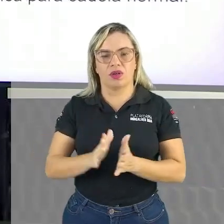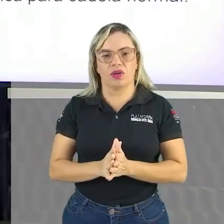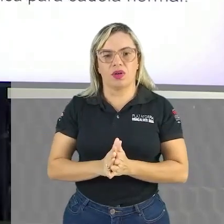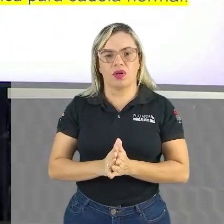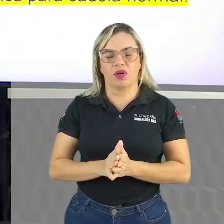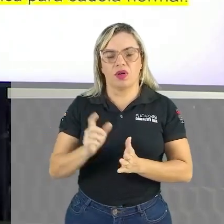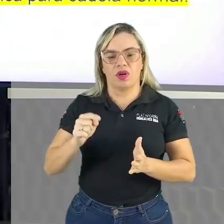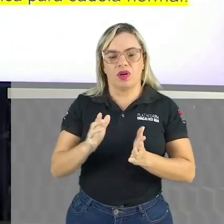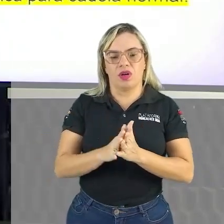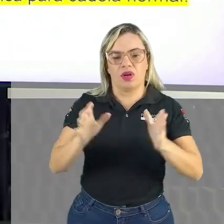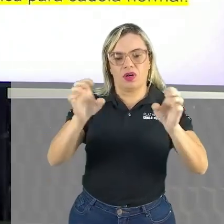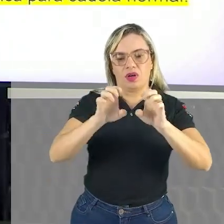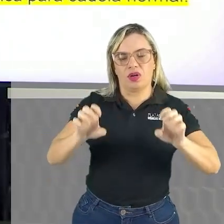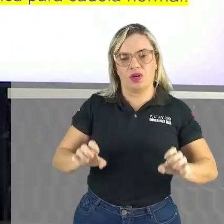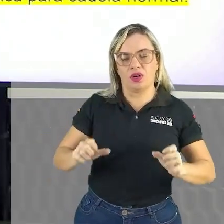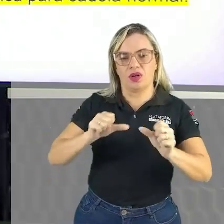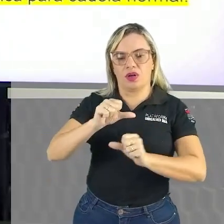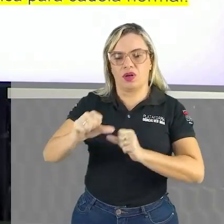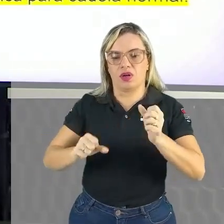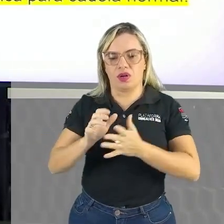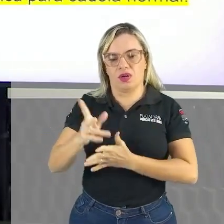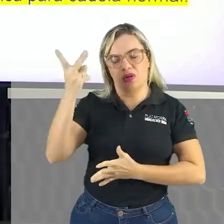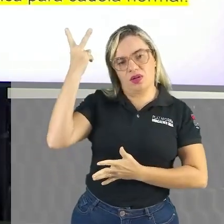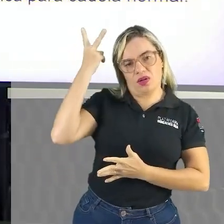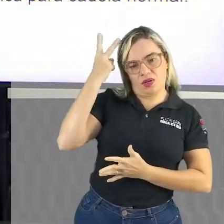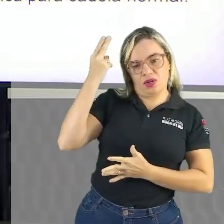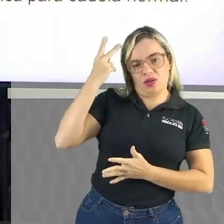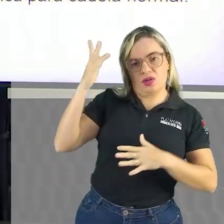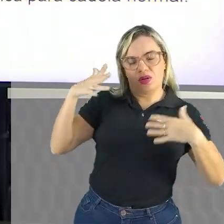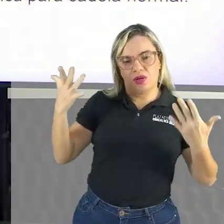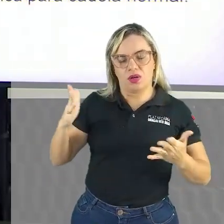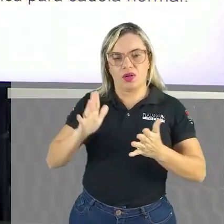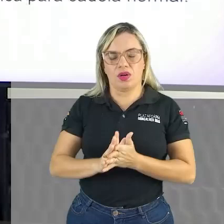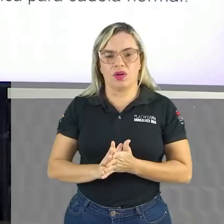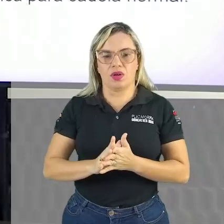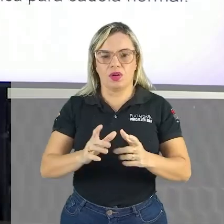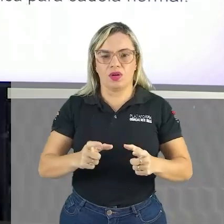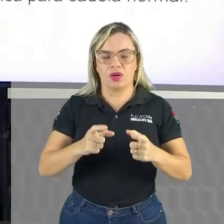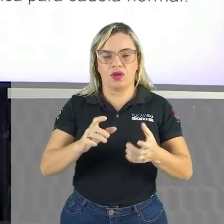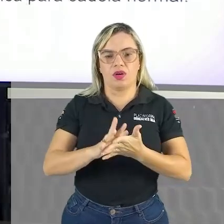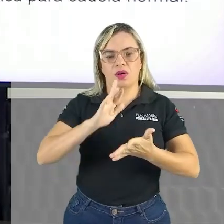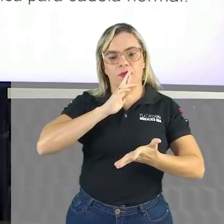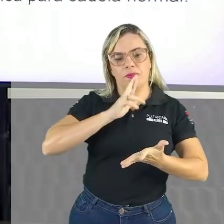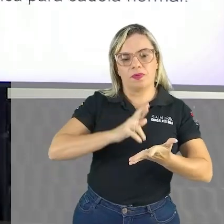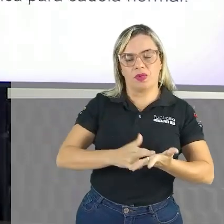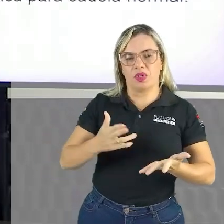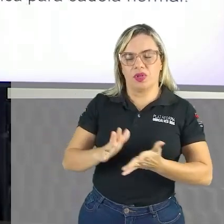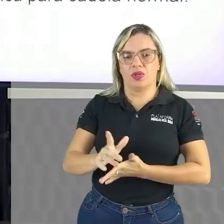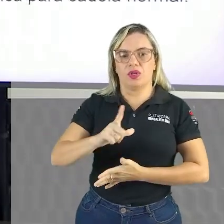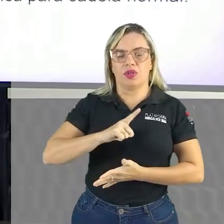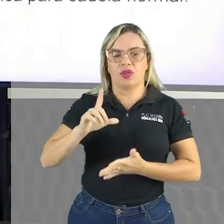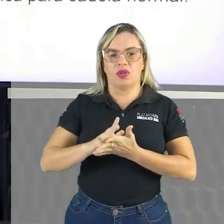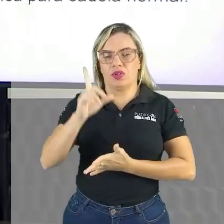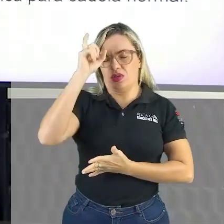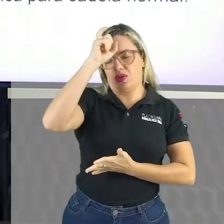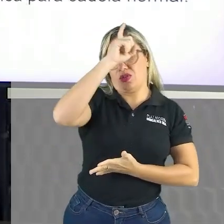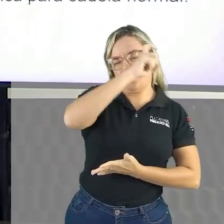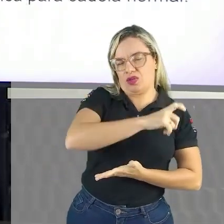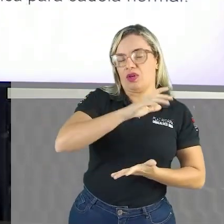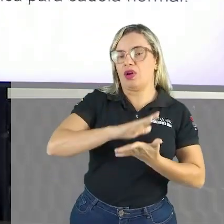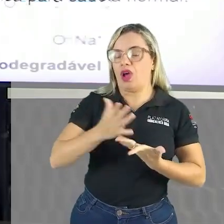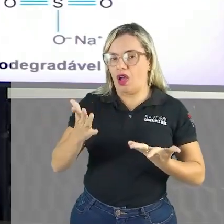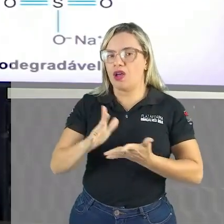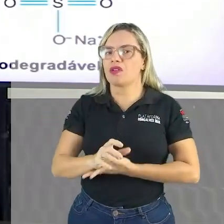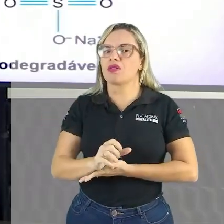cadeia normal, você simplesmente resolve o problema. E Daniel, eu tenho muita dificuldade em química. Tem, eu vou te ajudar. Eu estou aqui para